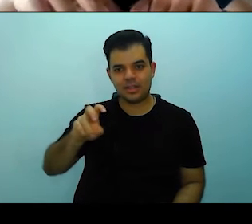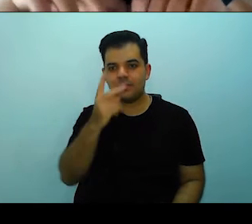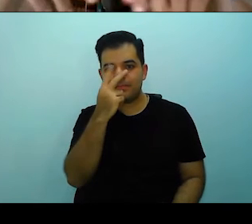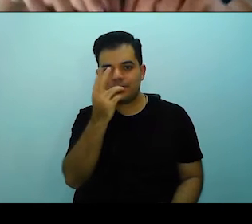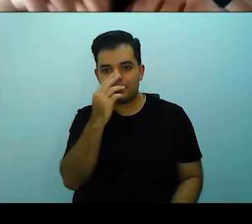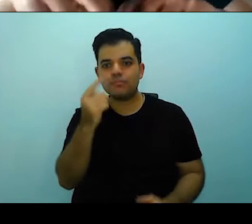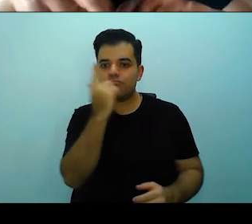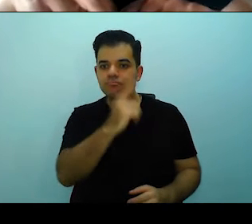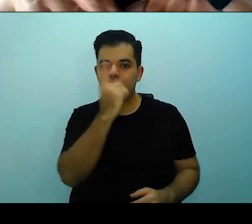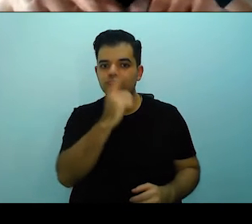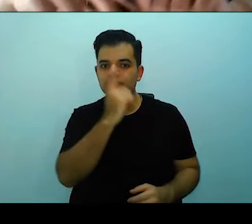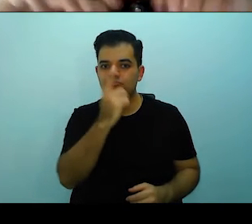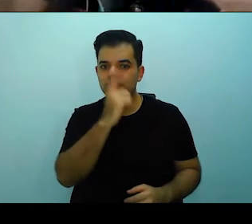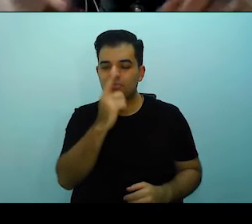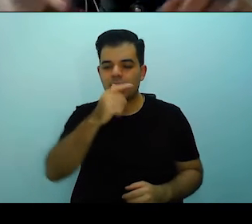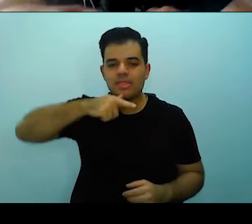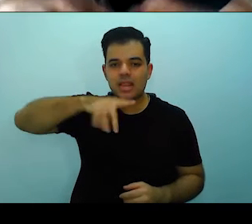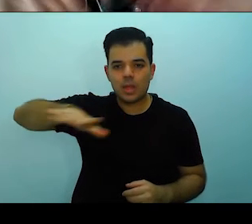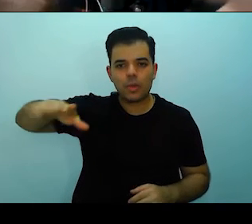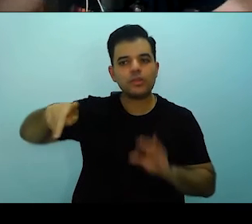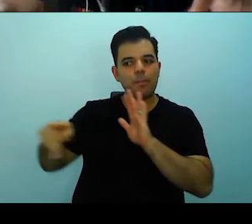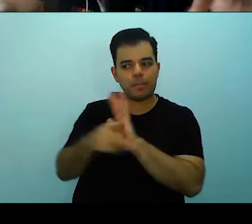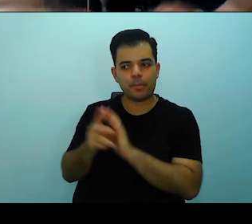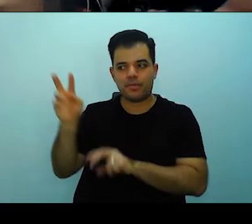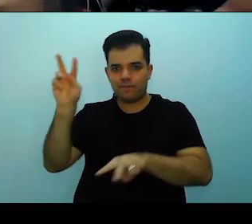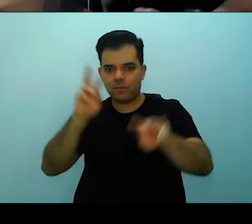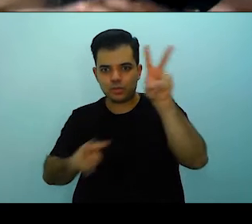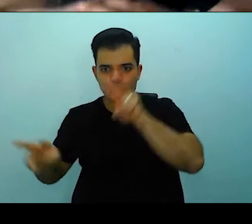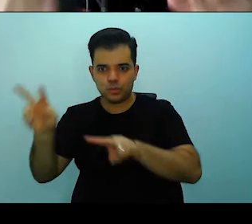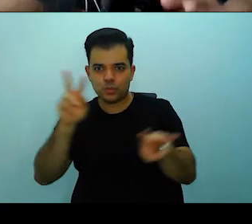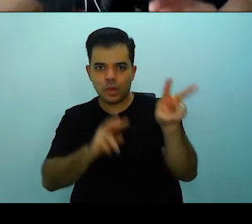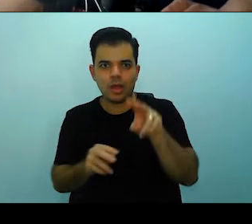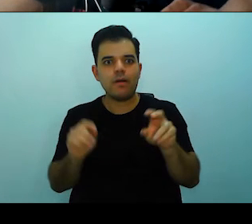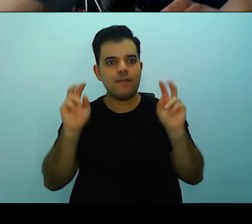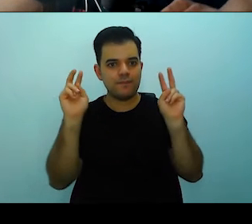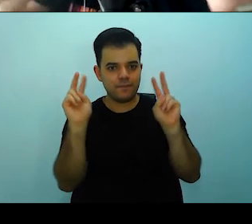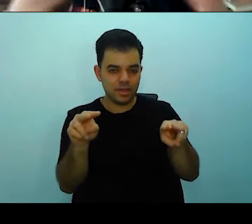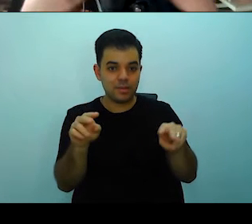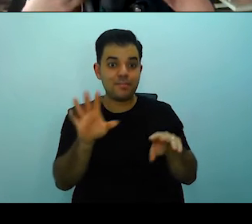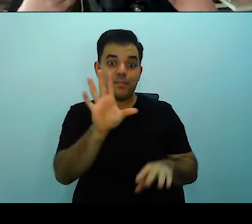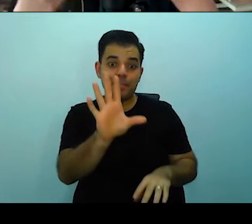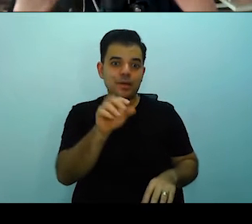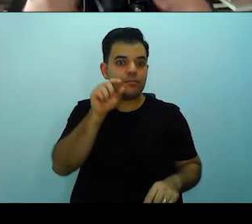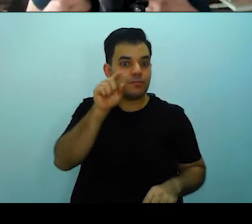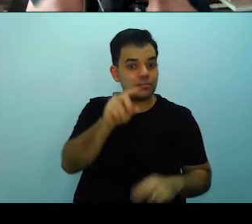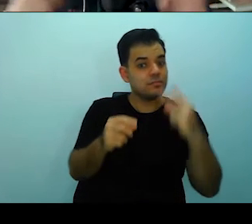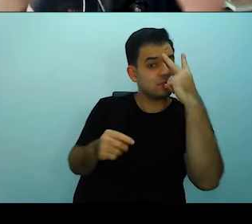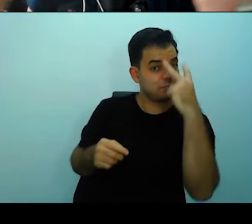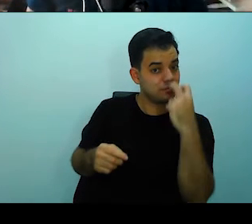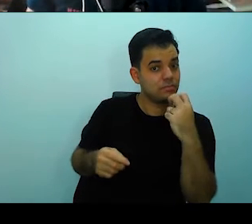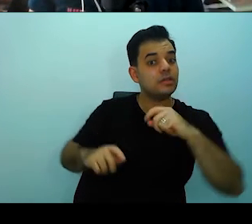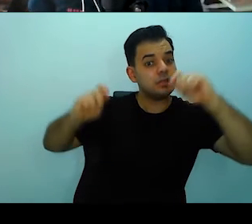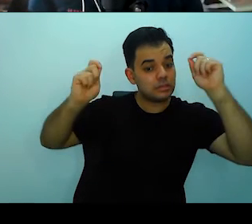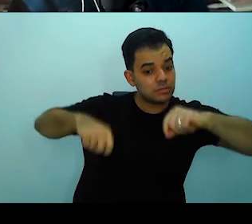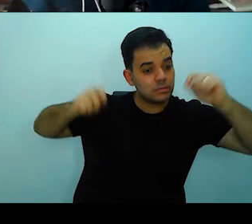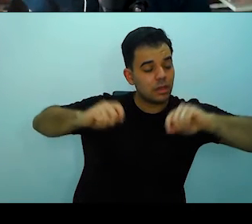preservando essa linguagem das pessoas visuais, de como elas vão ver o produto final, só que você que é cego vai ter uma forma